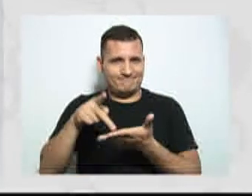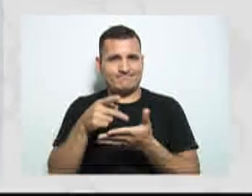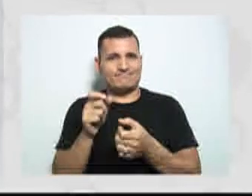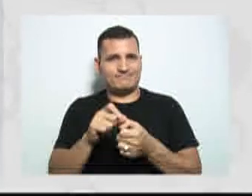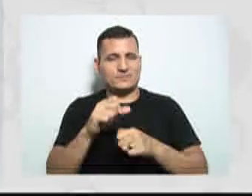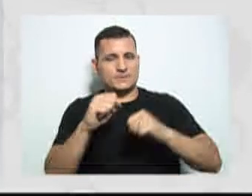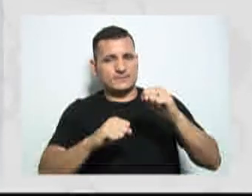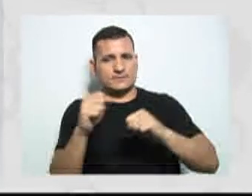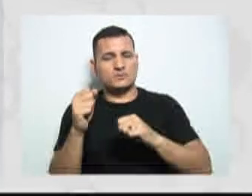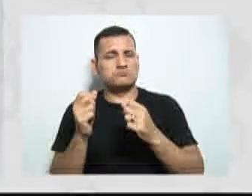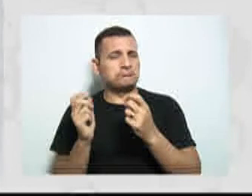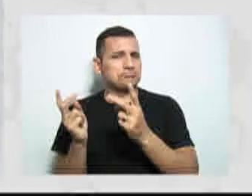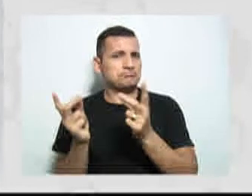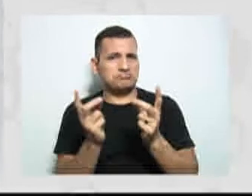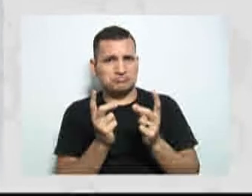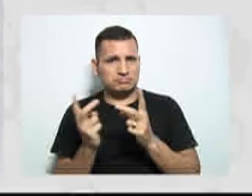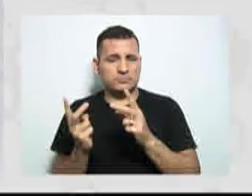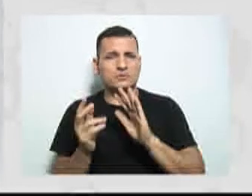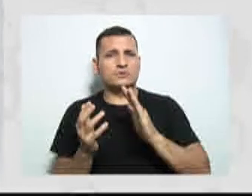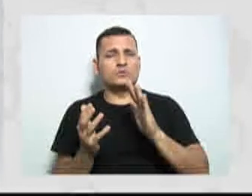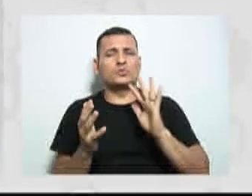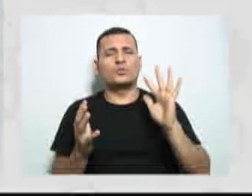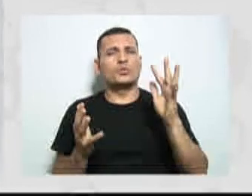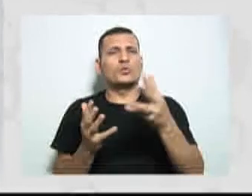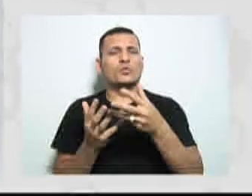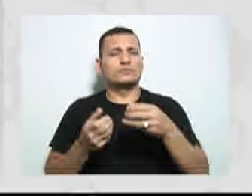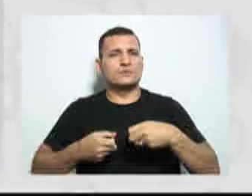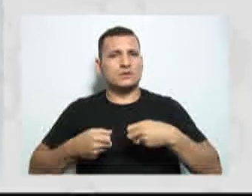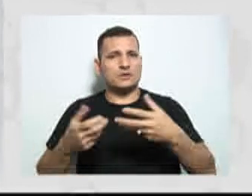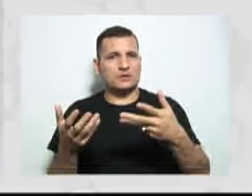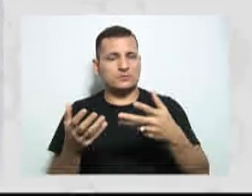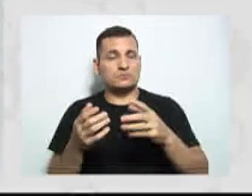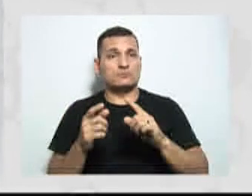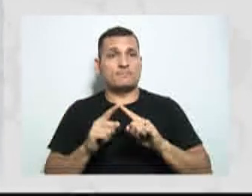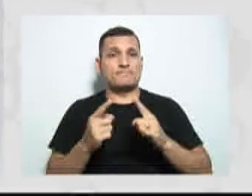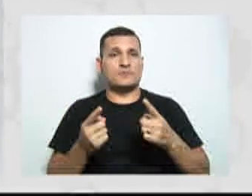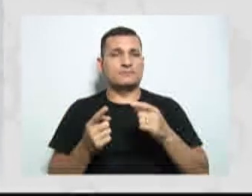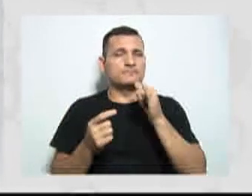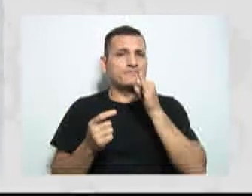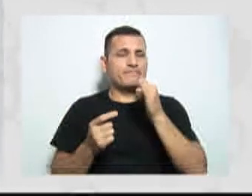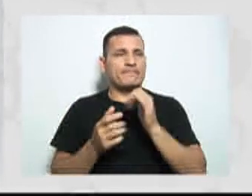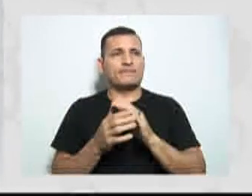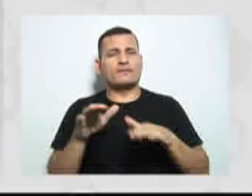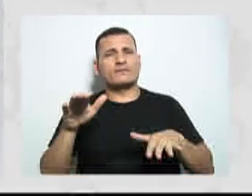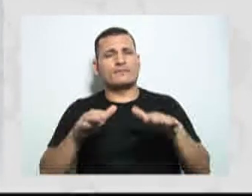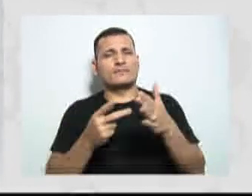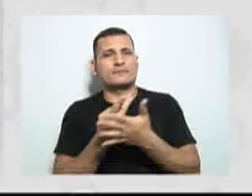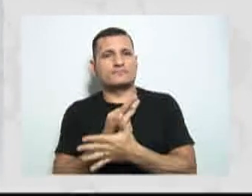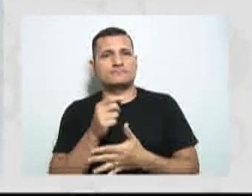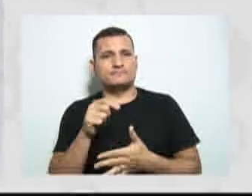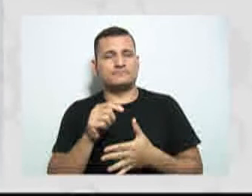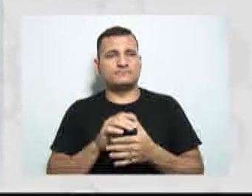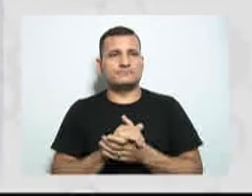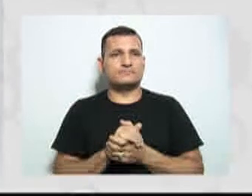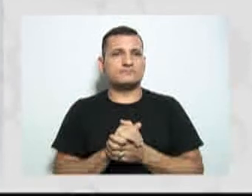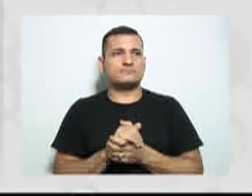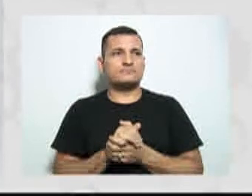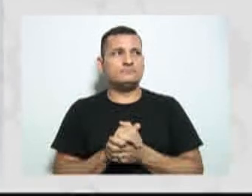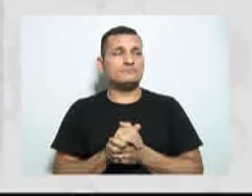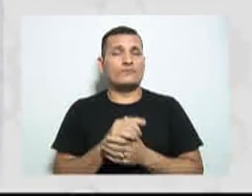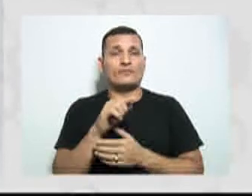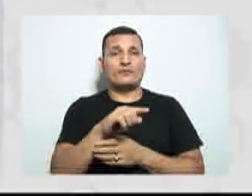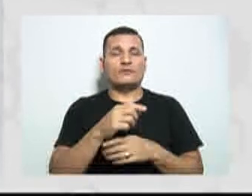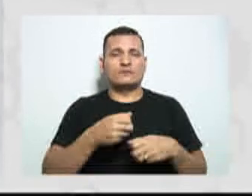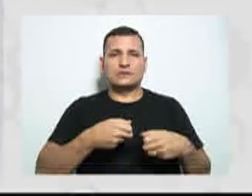foram alocados todos os custos. Mas quando, muitas vezes, o que acontece? Lá nos custos